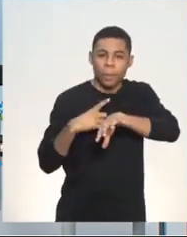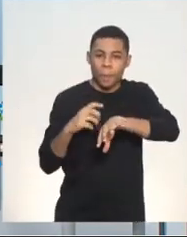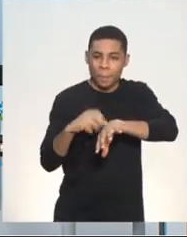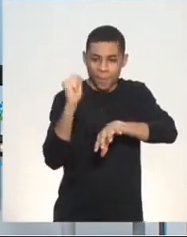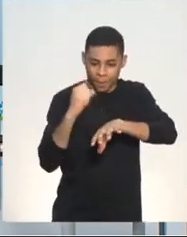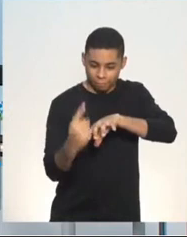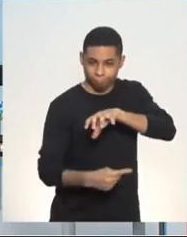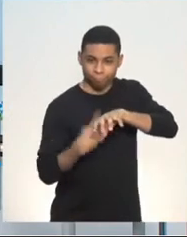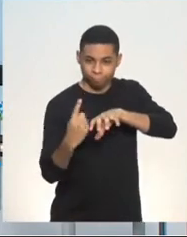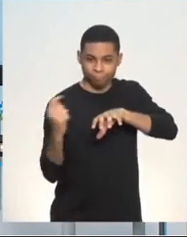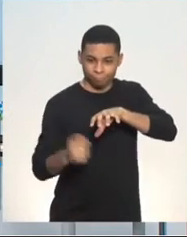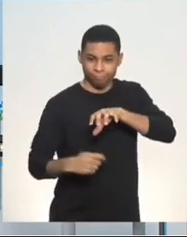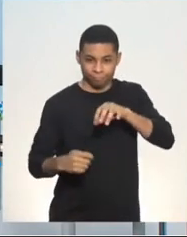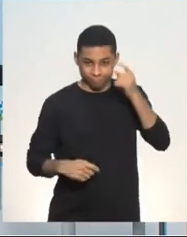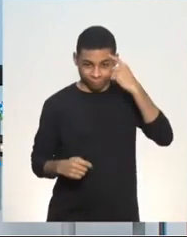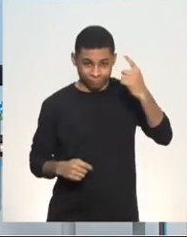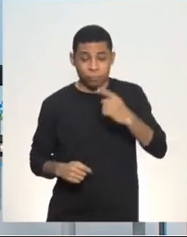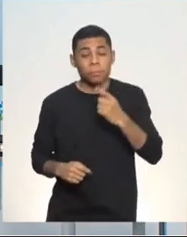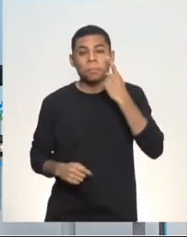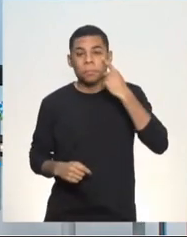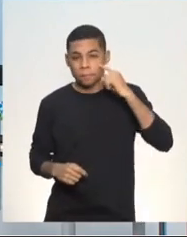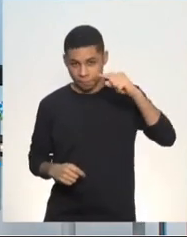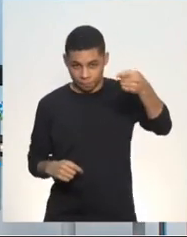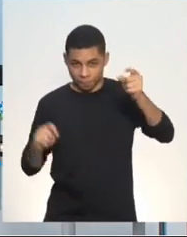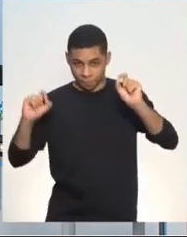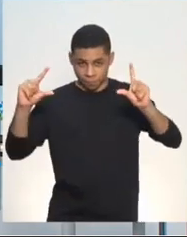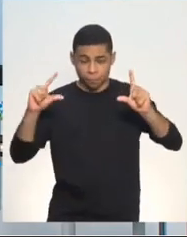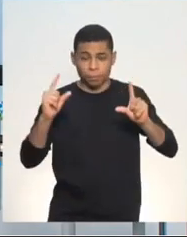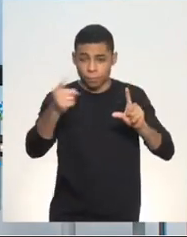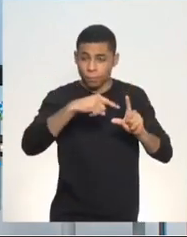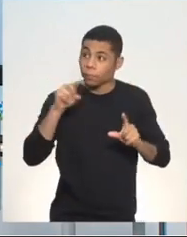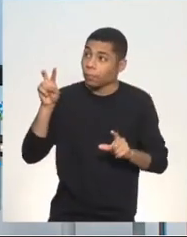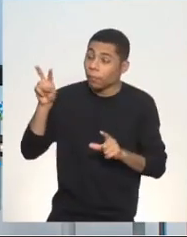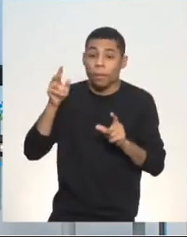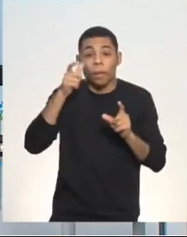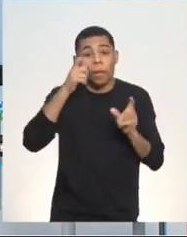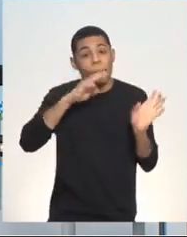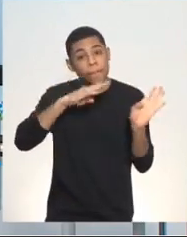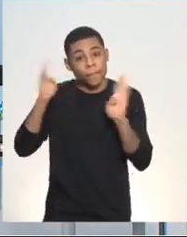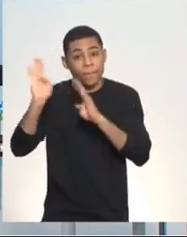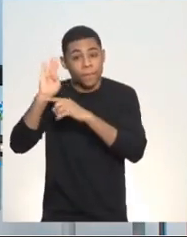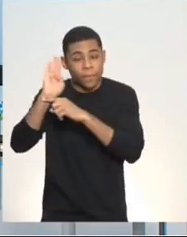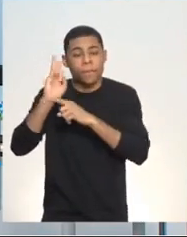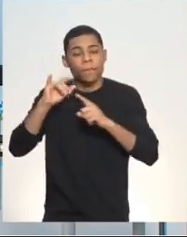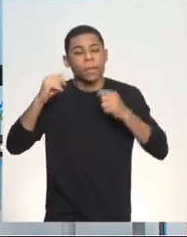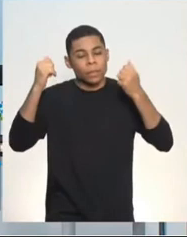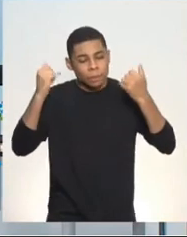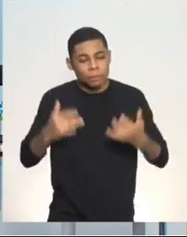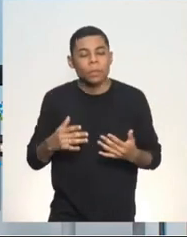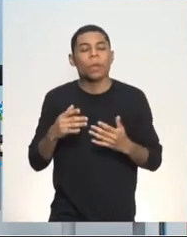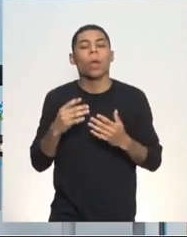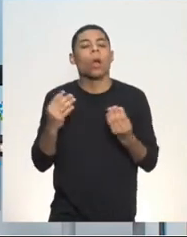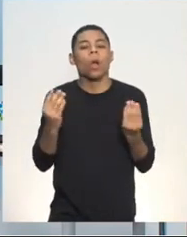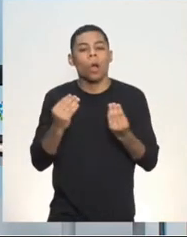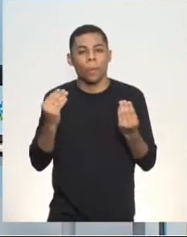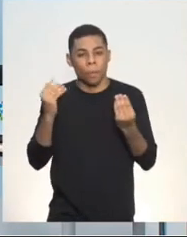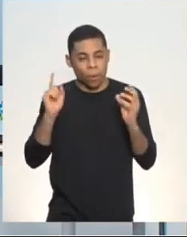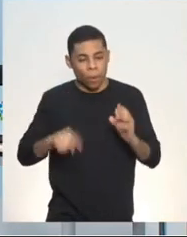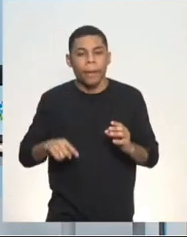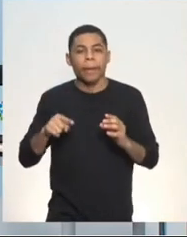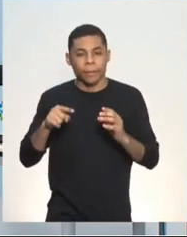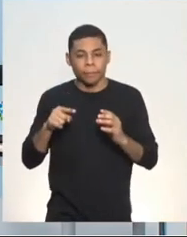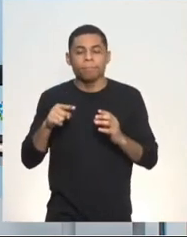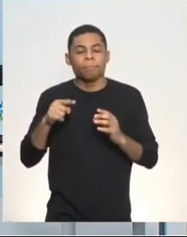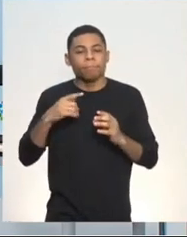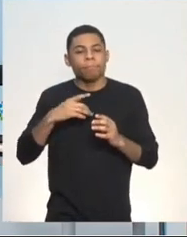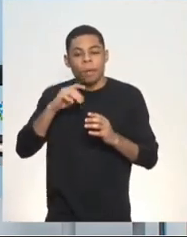Tá tudo bem? Então vamos lá para a próxima tela, que a gente vai ver um vídeo que vai falar aí sobre o sensoriamento remoto. Nós vamos